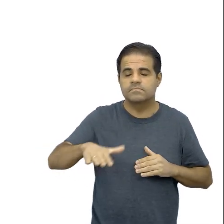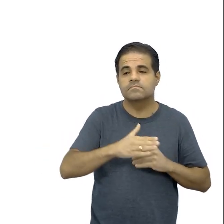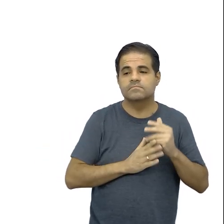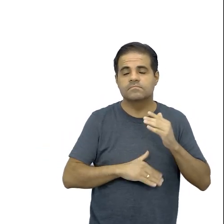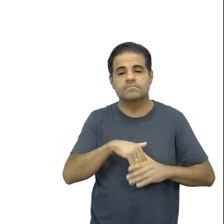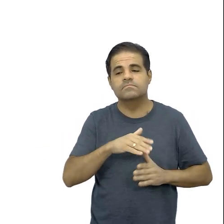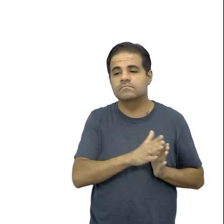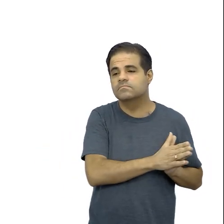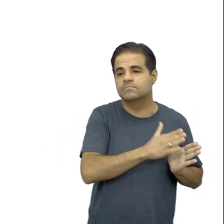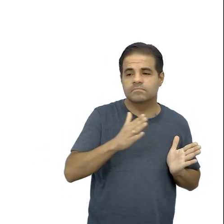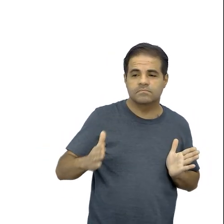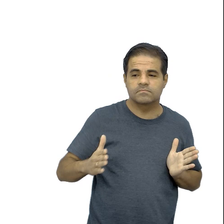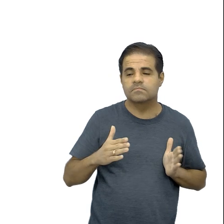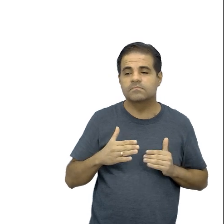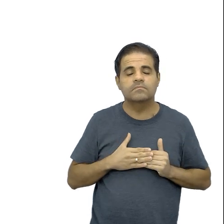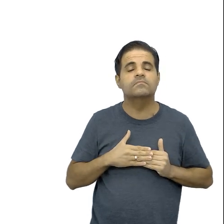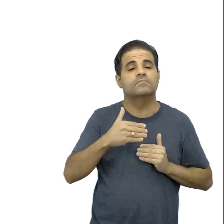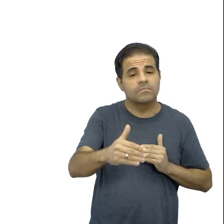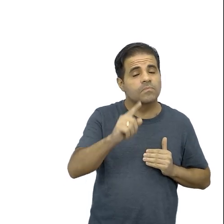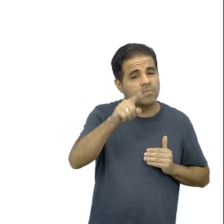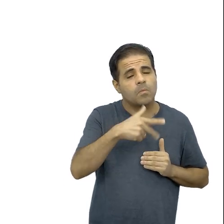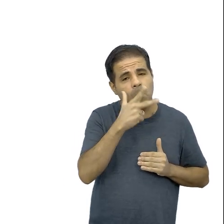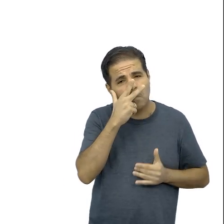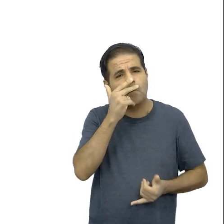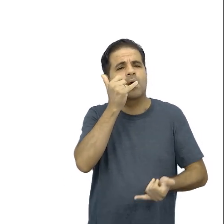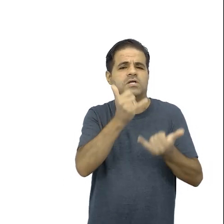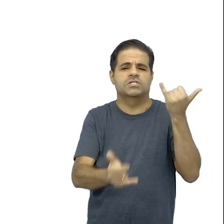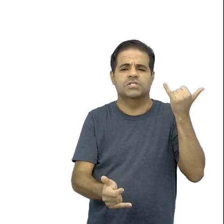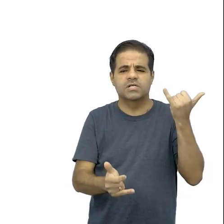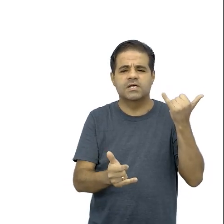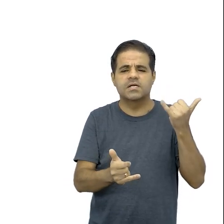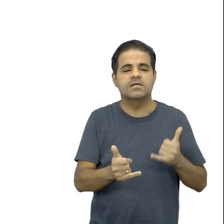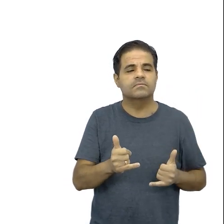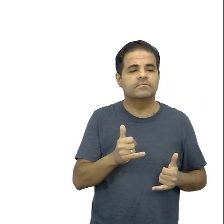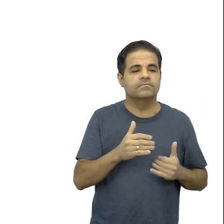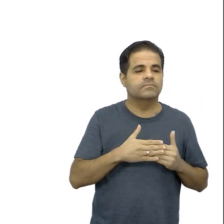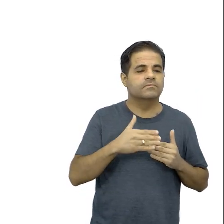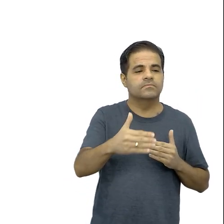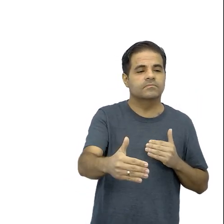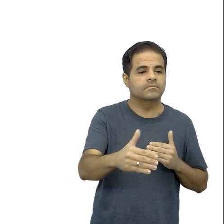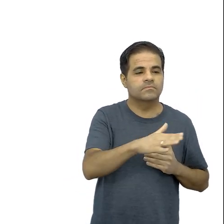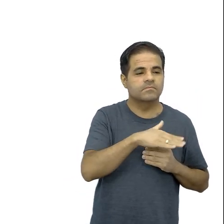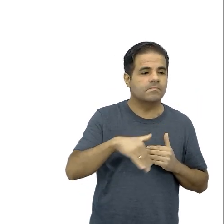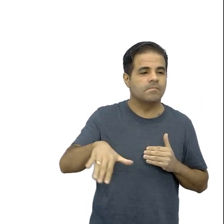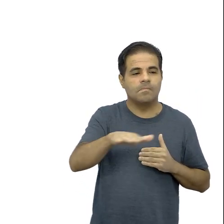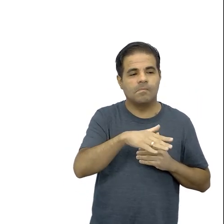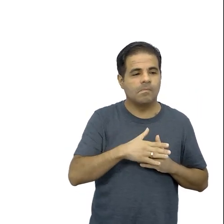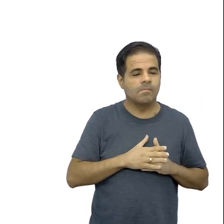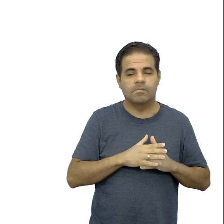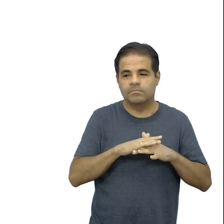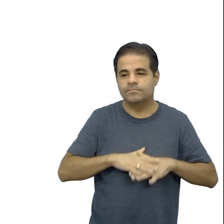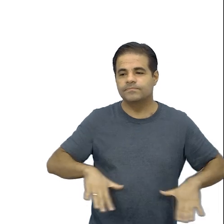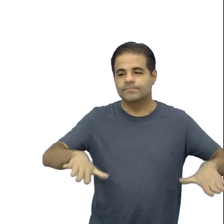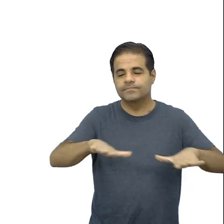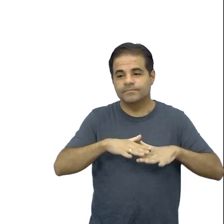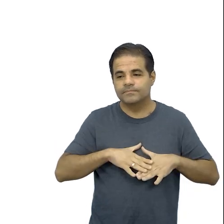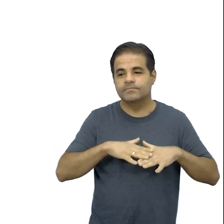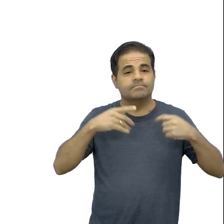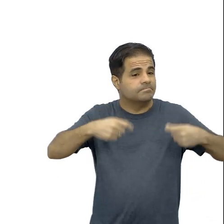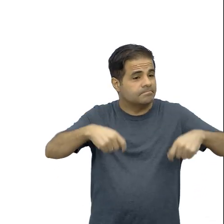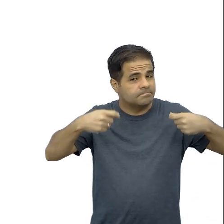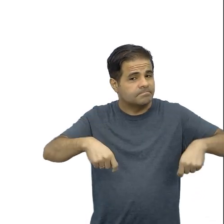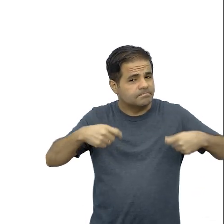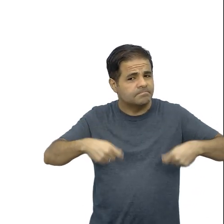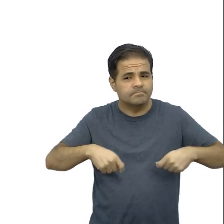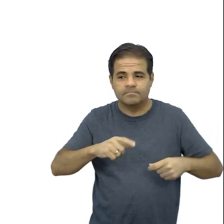é que é, pessoal? Então, eu achei que isso caiu assim para nós, como de fato a gente